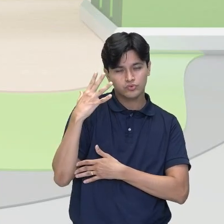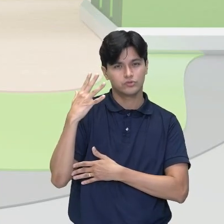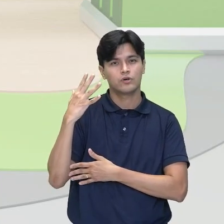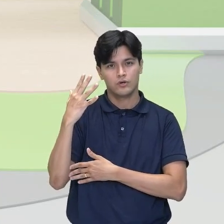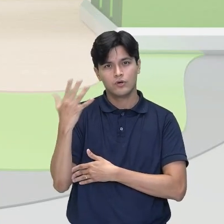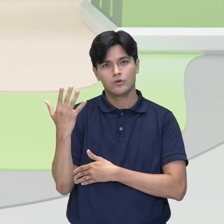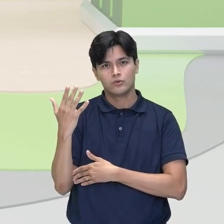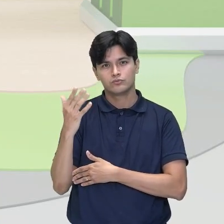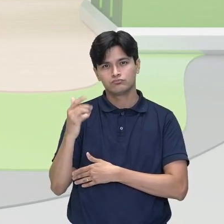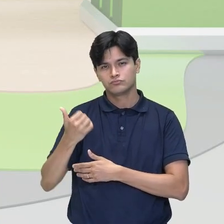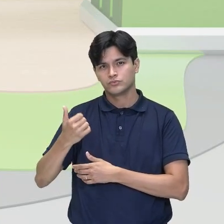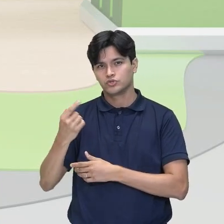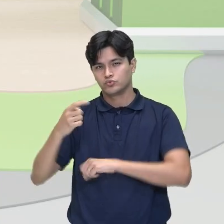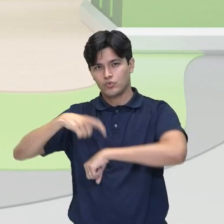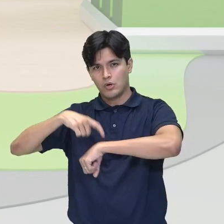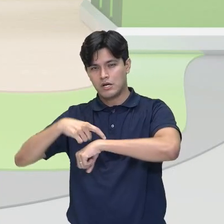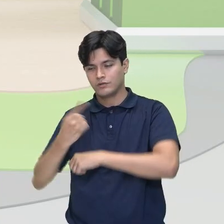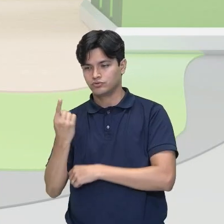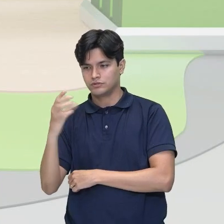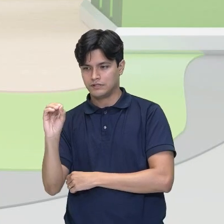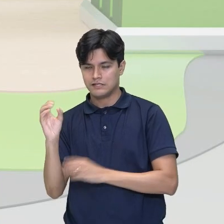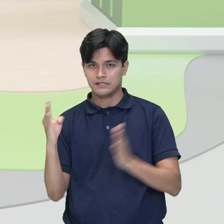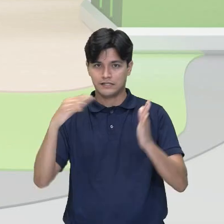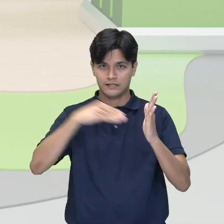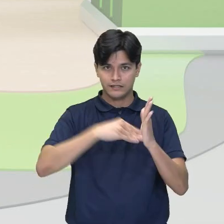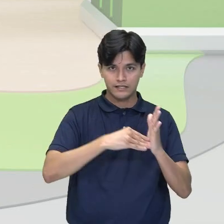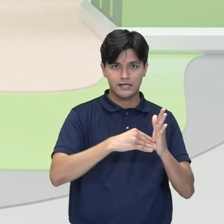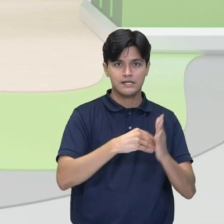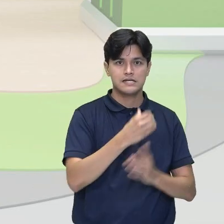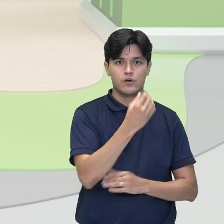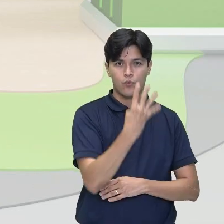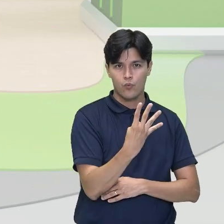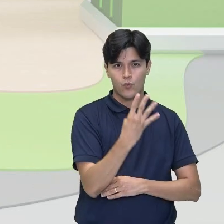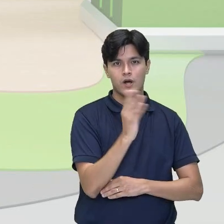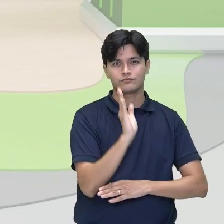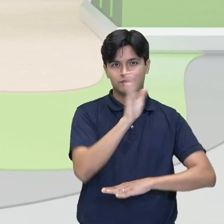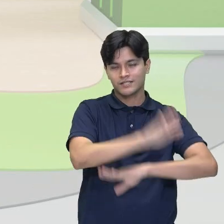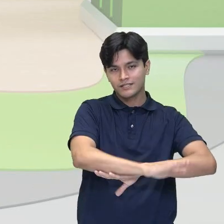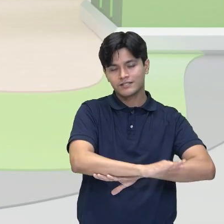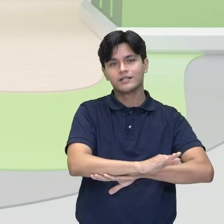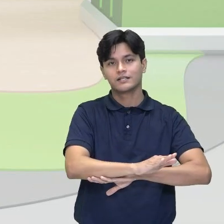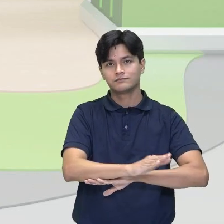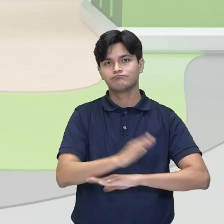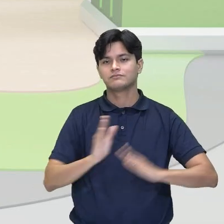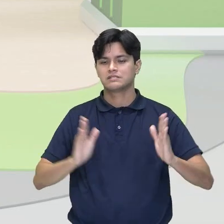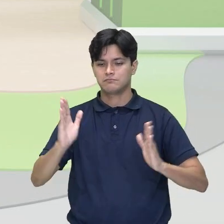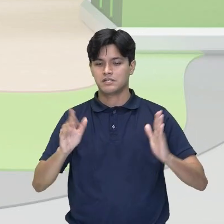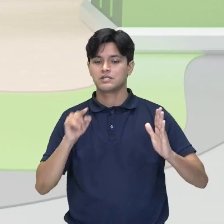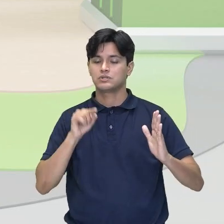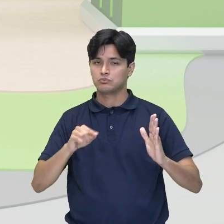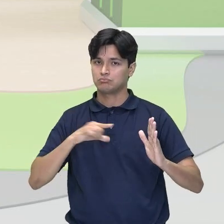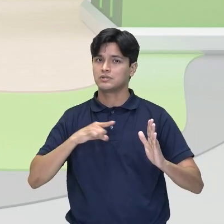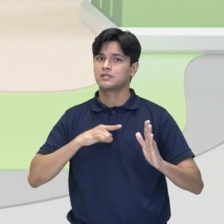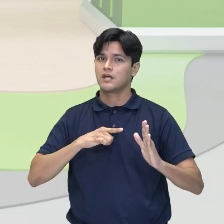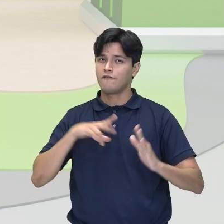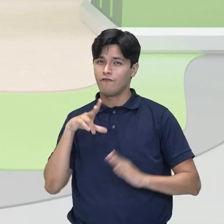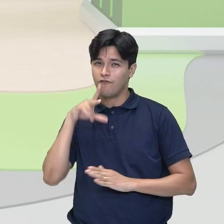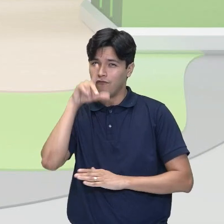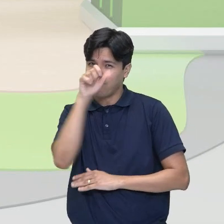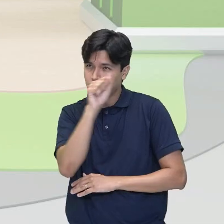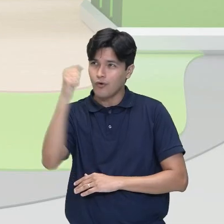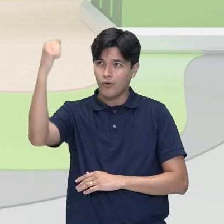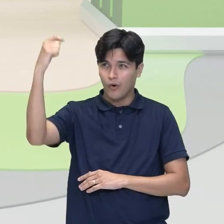16, né, que reduz o quê? O risco de danos, correto?